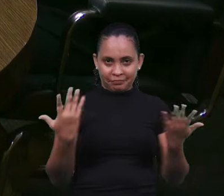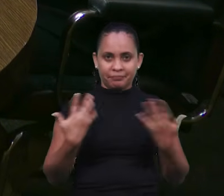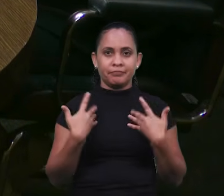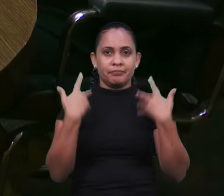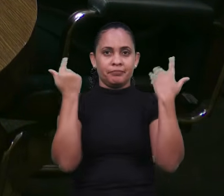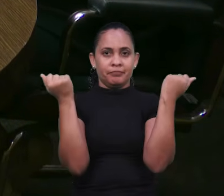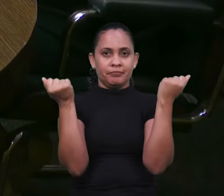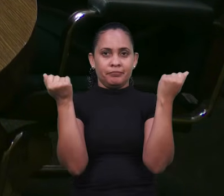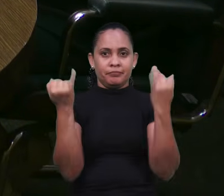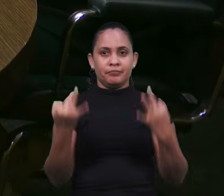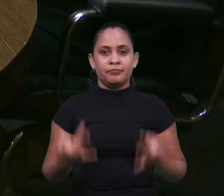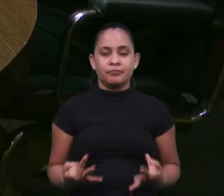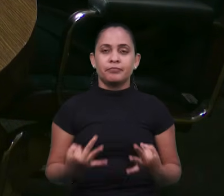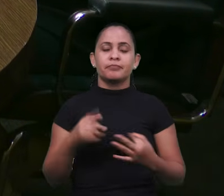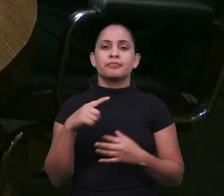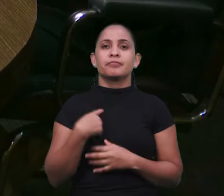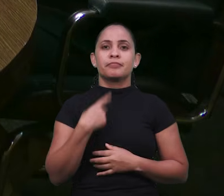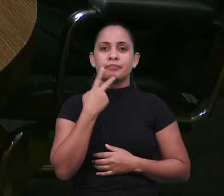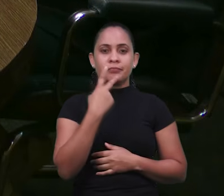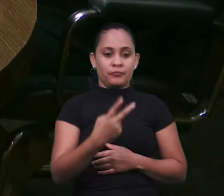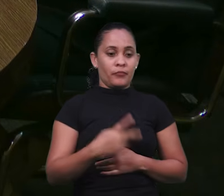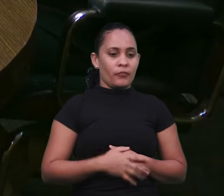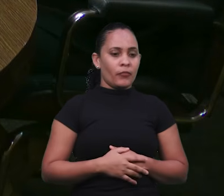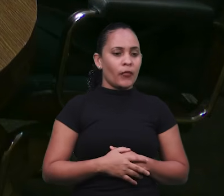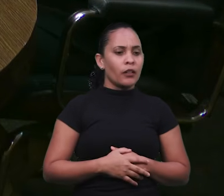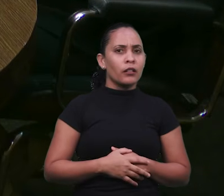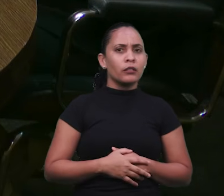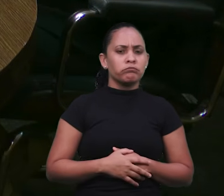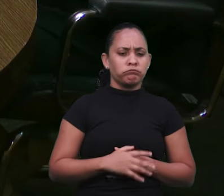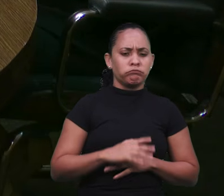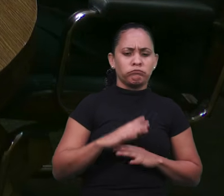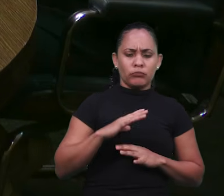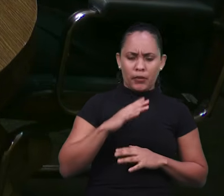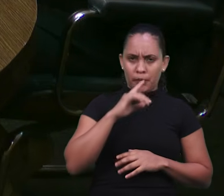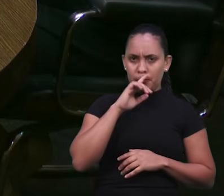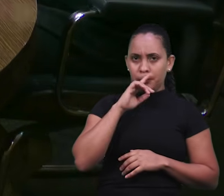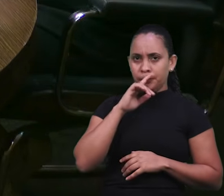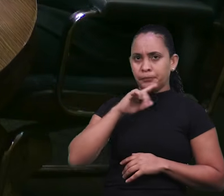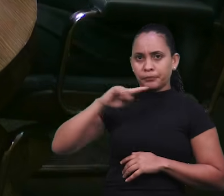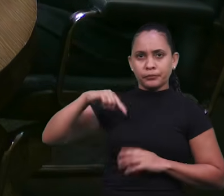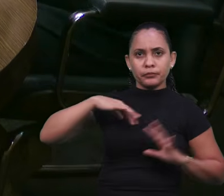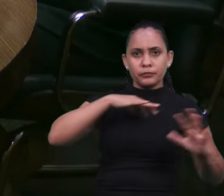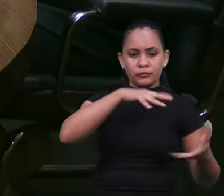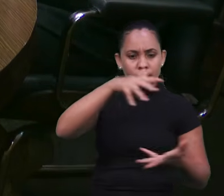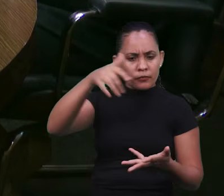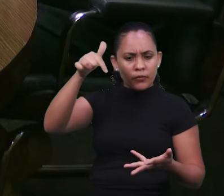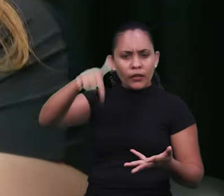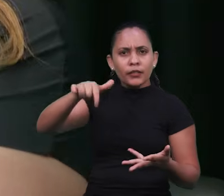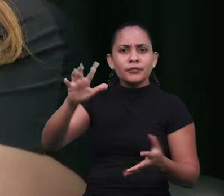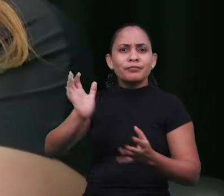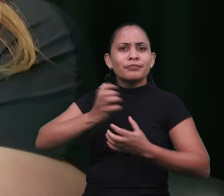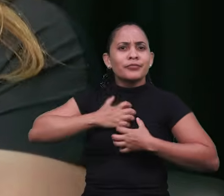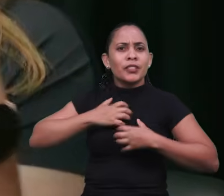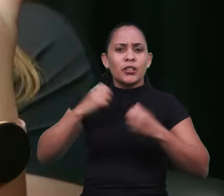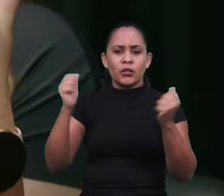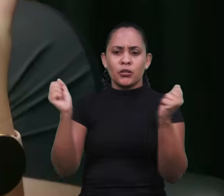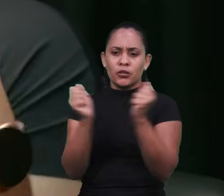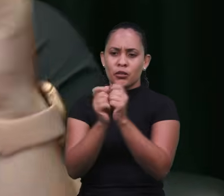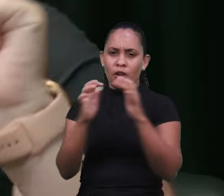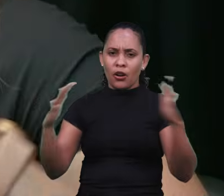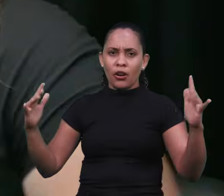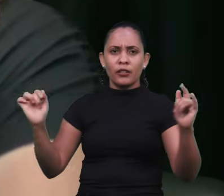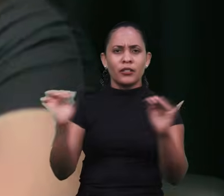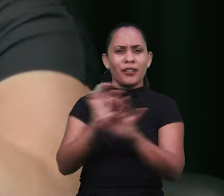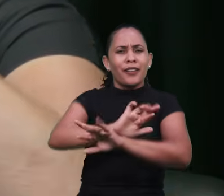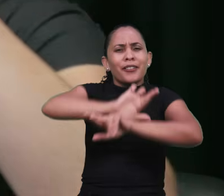uma explicação. Quando fala assim, toda a terra está cheia da tua glória. Tem o sinal de glória. Tem o Ah, sinal de glória,